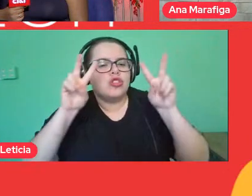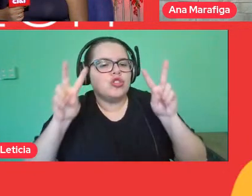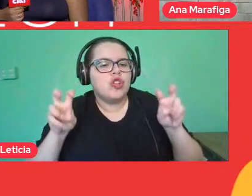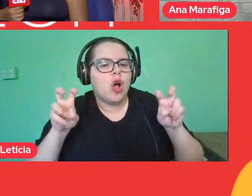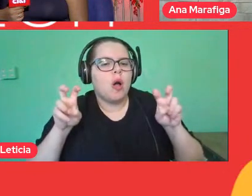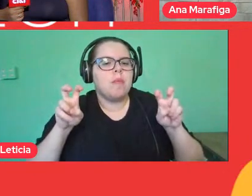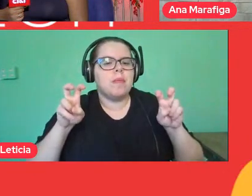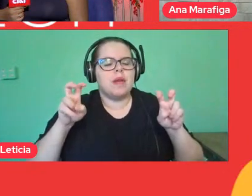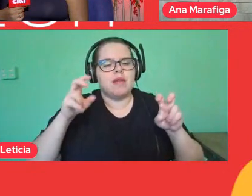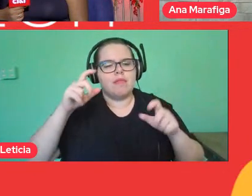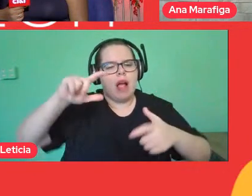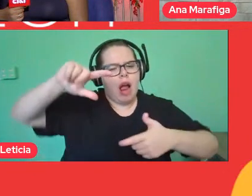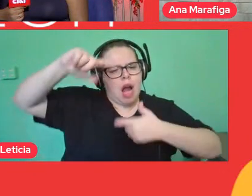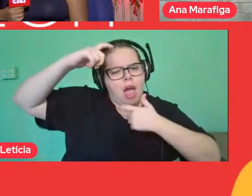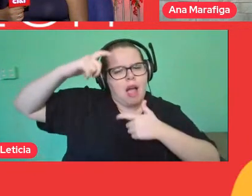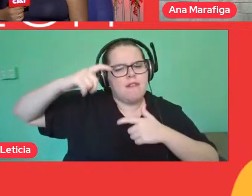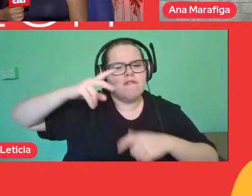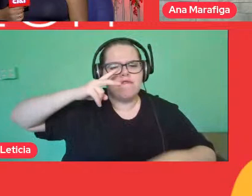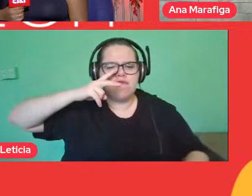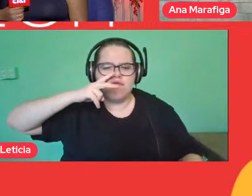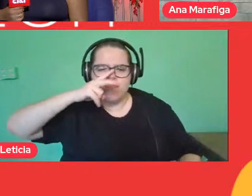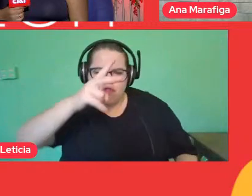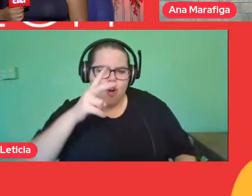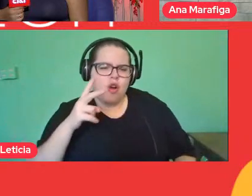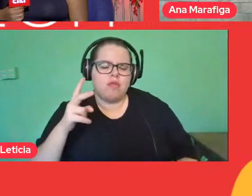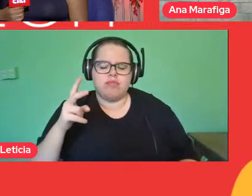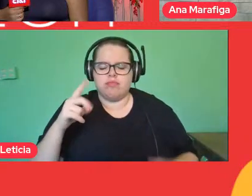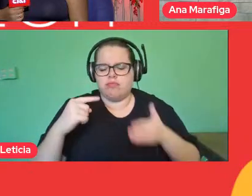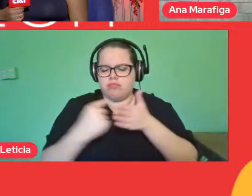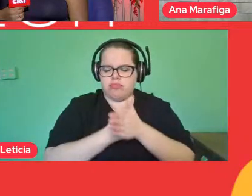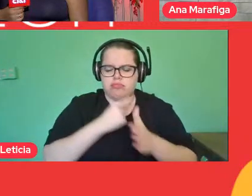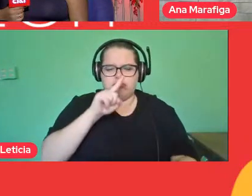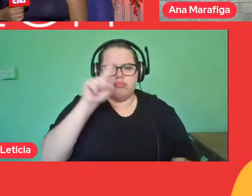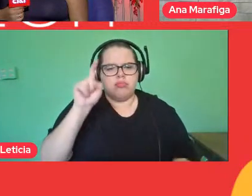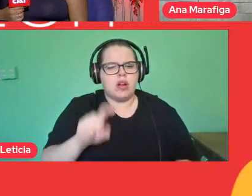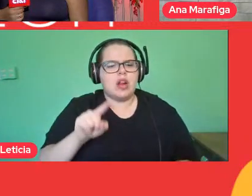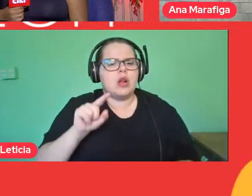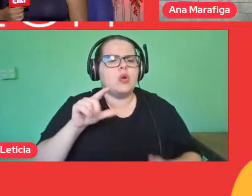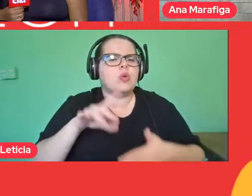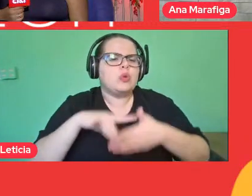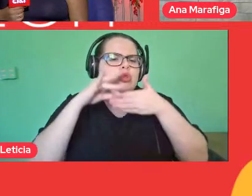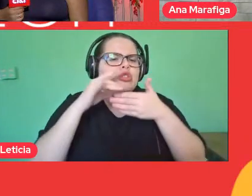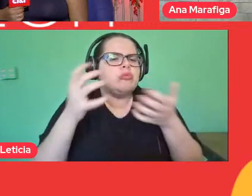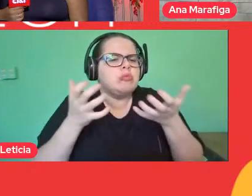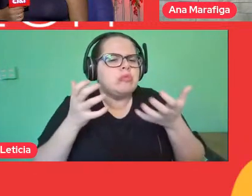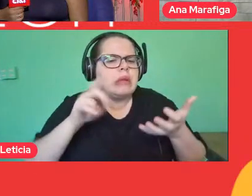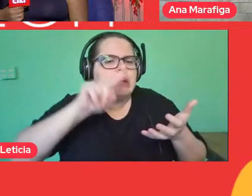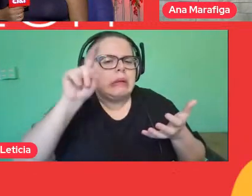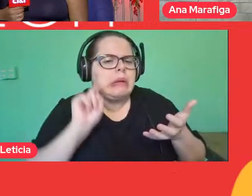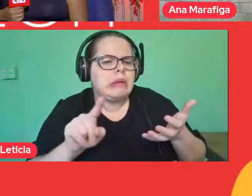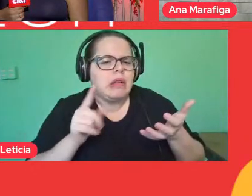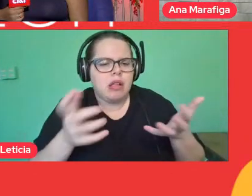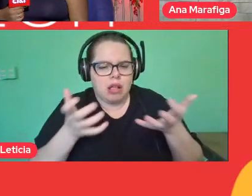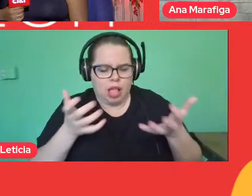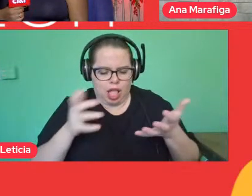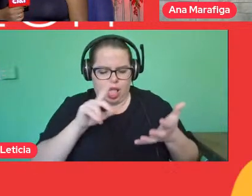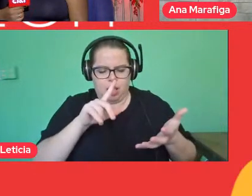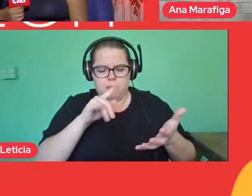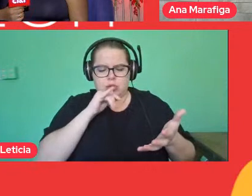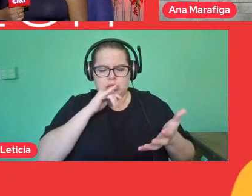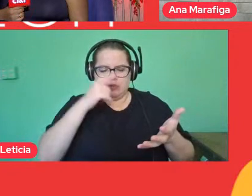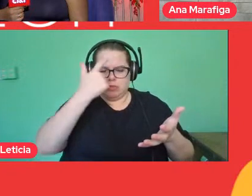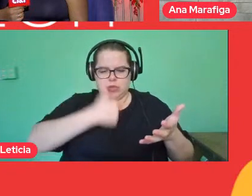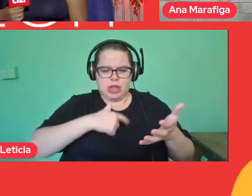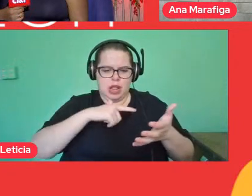sobre caráter, sobre forças, e ele se questionava muito que tipo de líder que você quer ser. Você quer ser aquele líder que